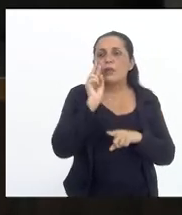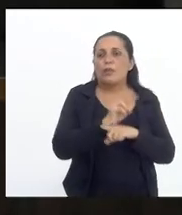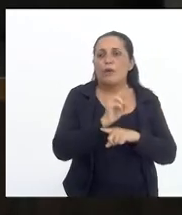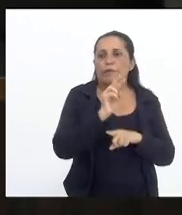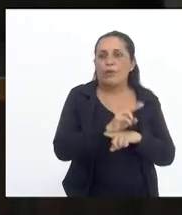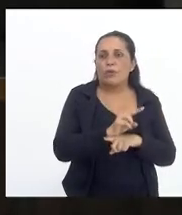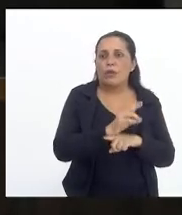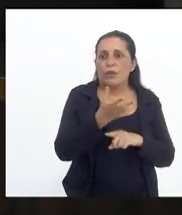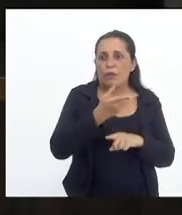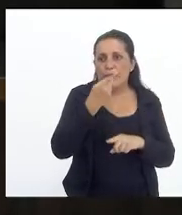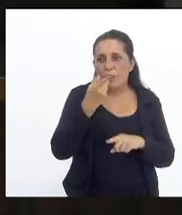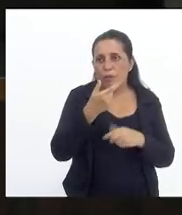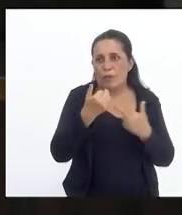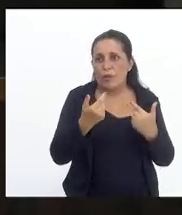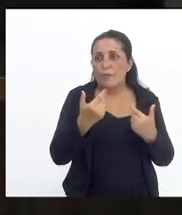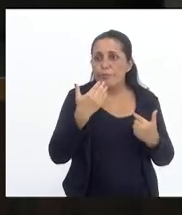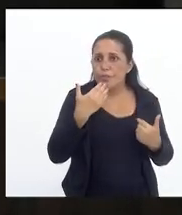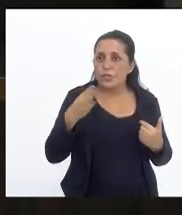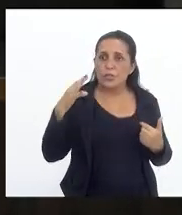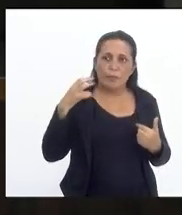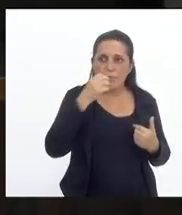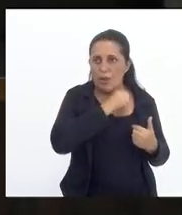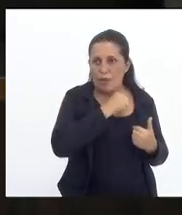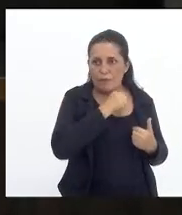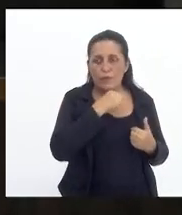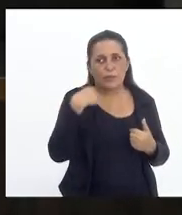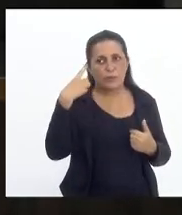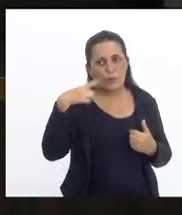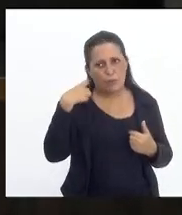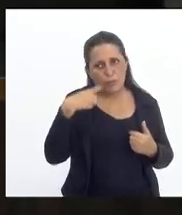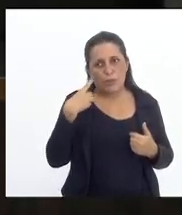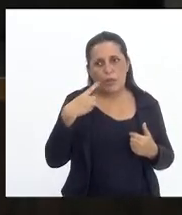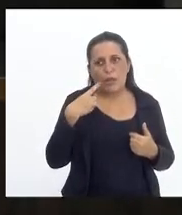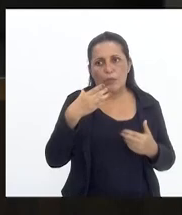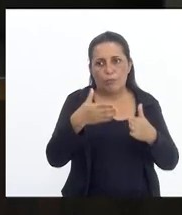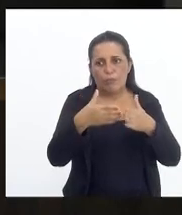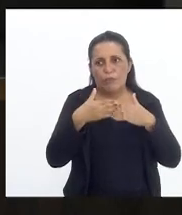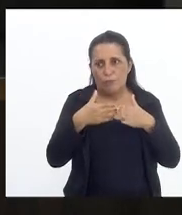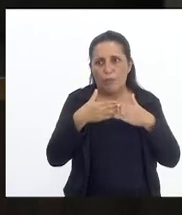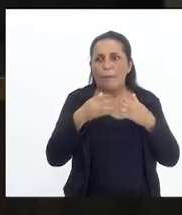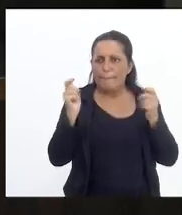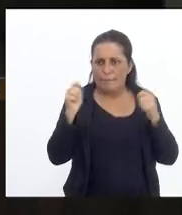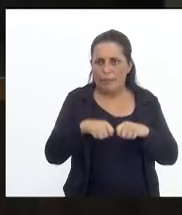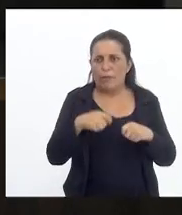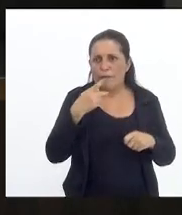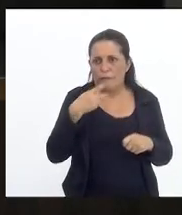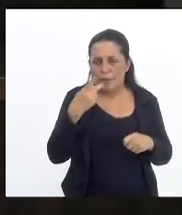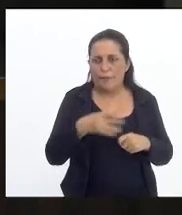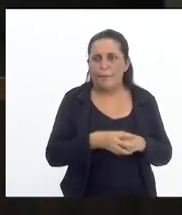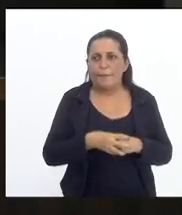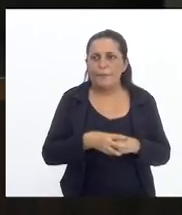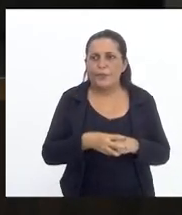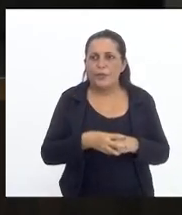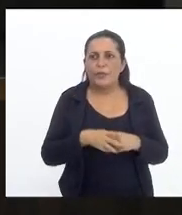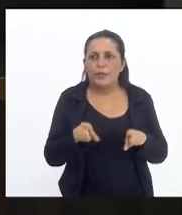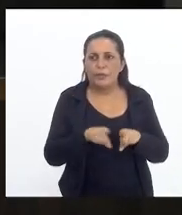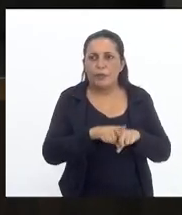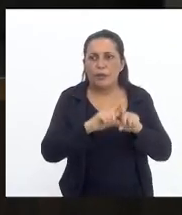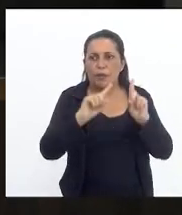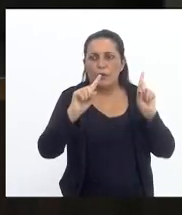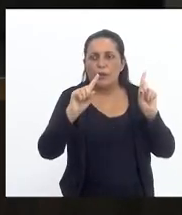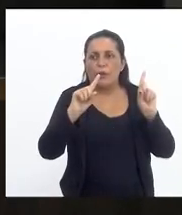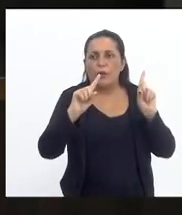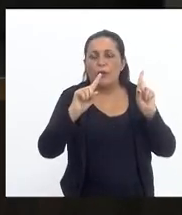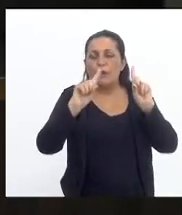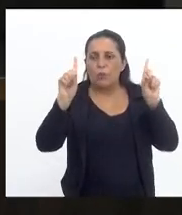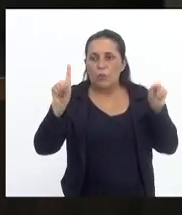só pediríamos que sejamos Breves os deputados também vão poder falar e logo depois os servidores E aí vamos